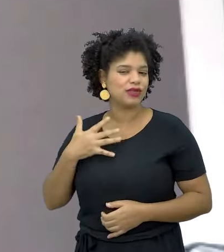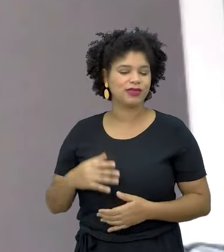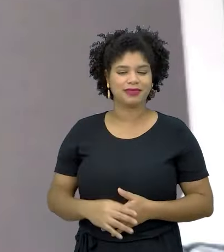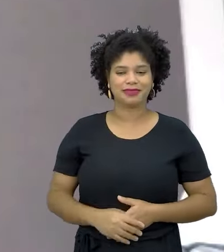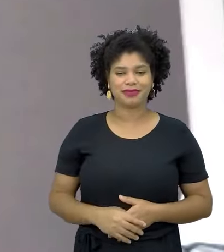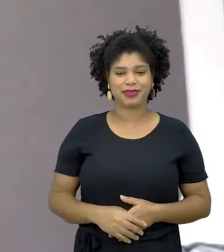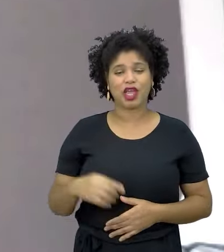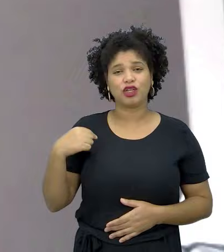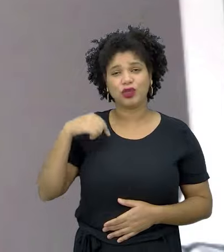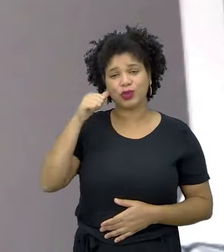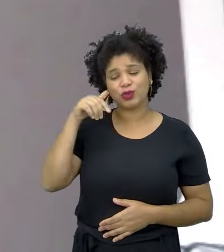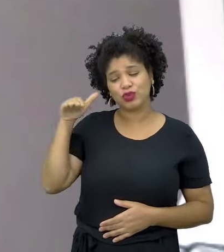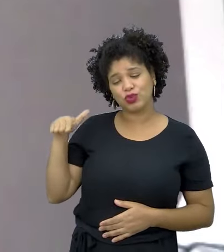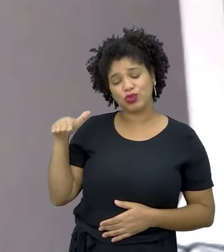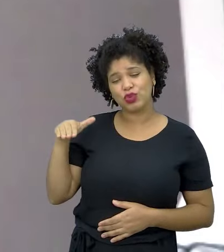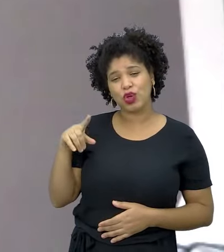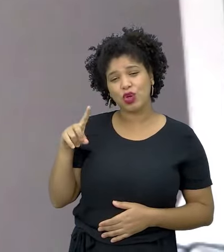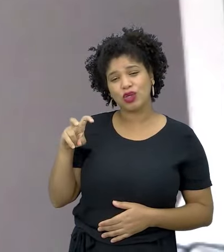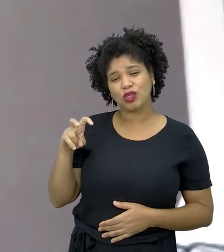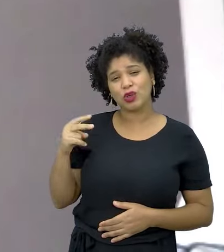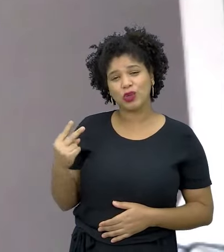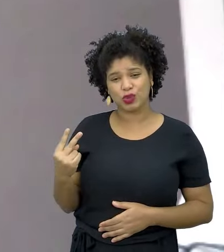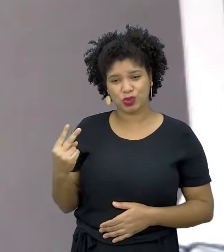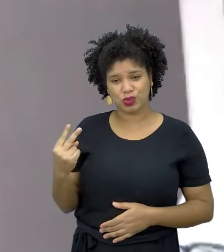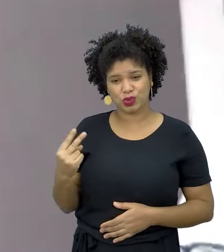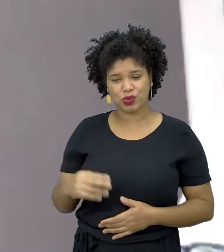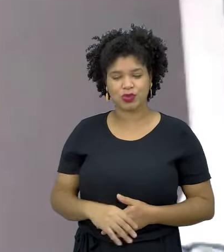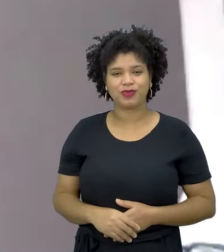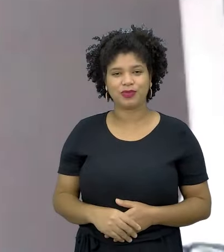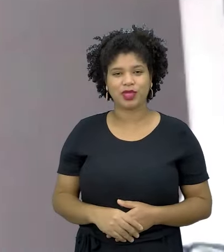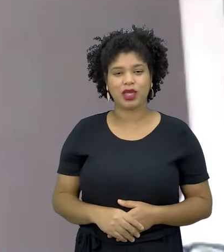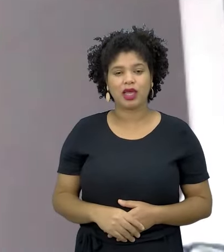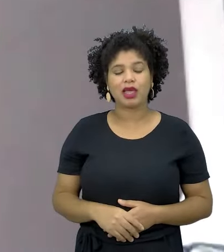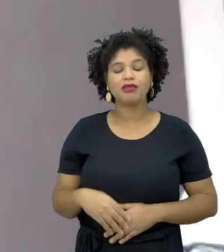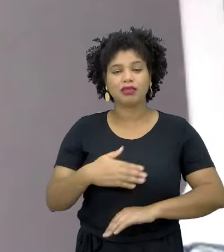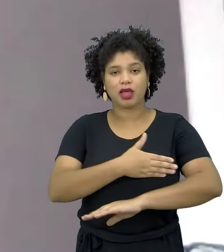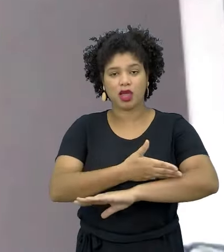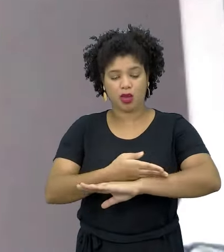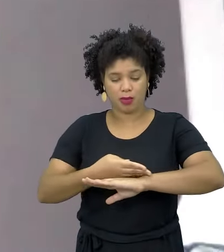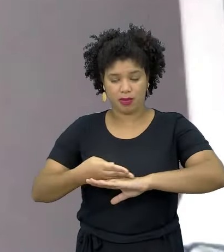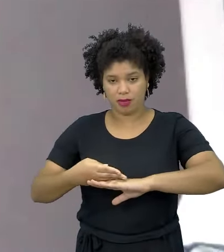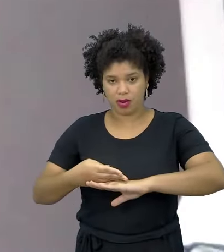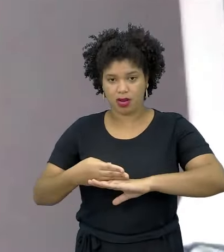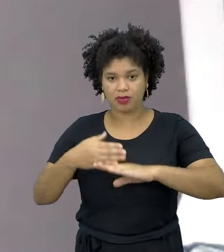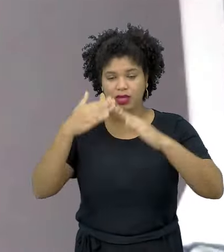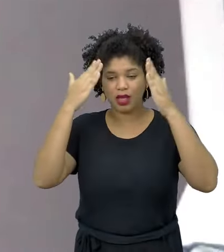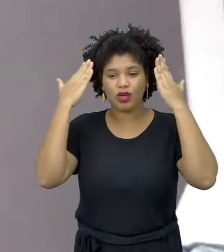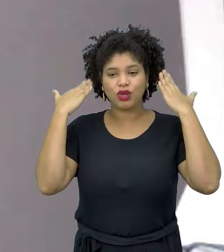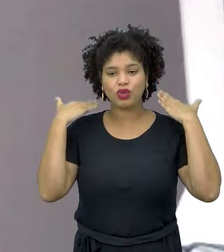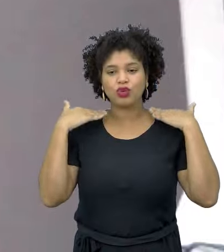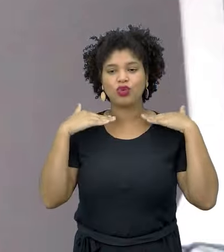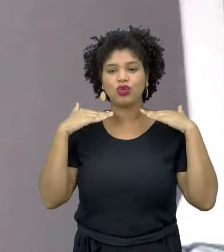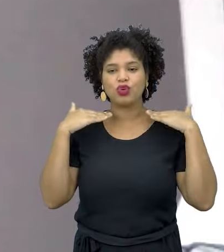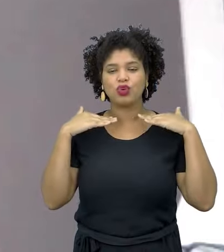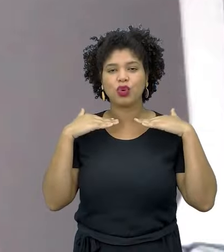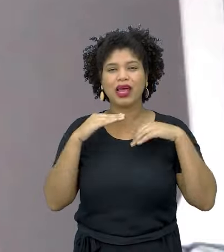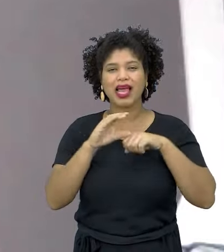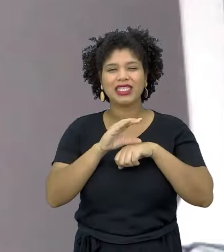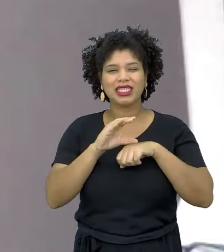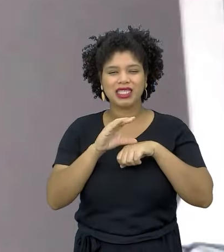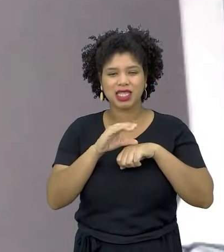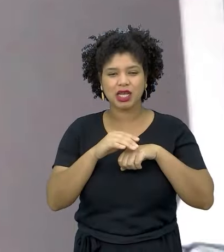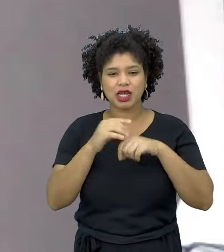Eu sou baixinha, de 1,52 m, sou de cor branca, cabelos e olhos castanhos,